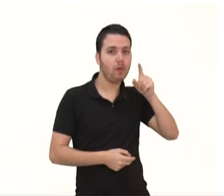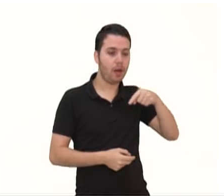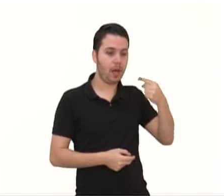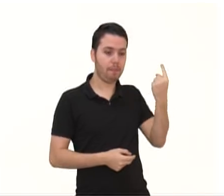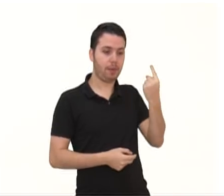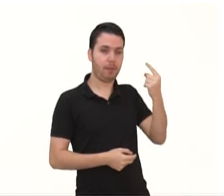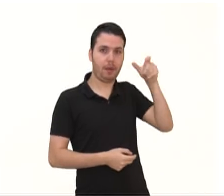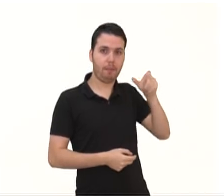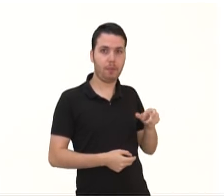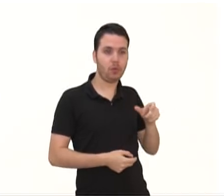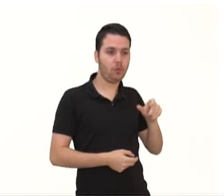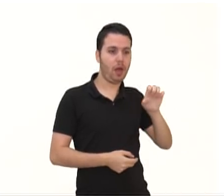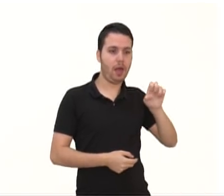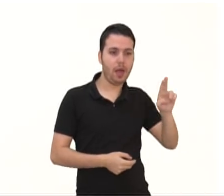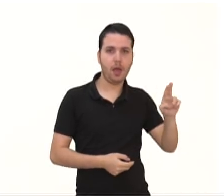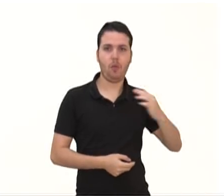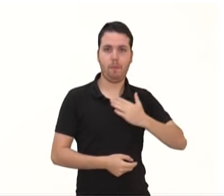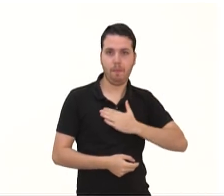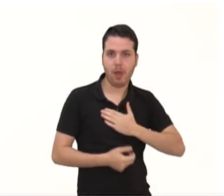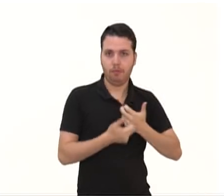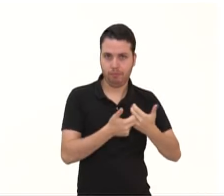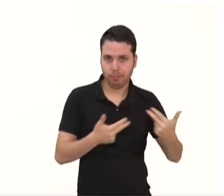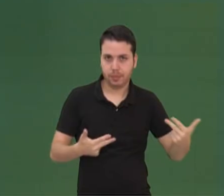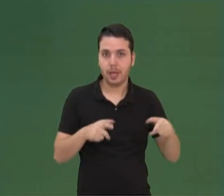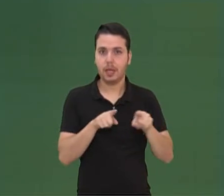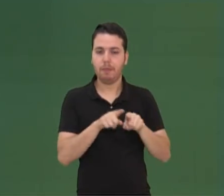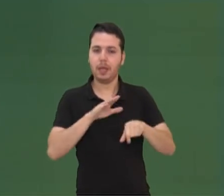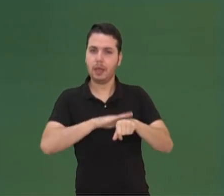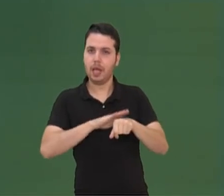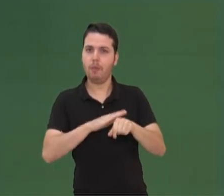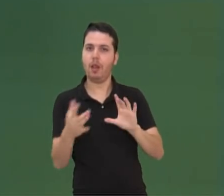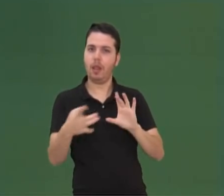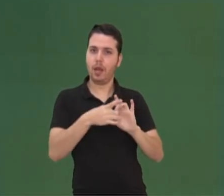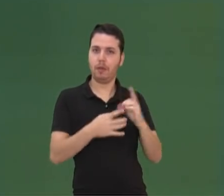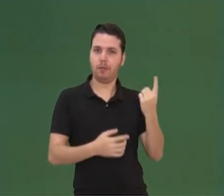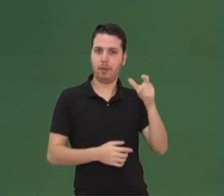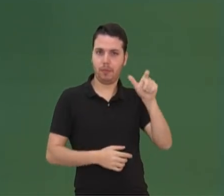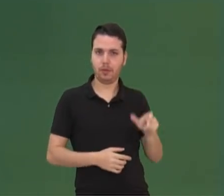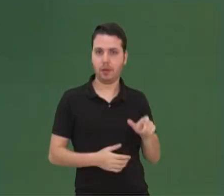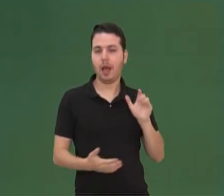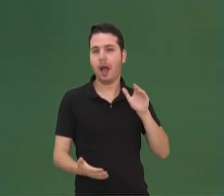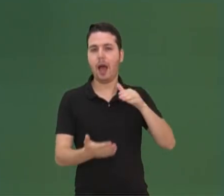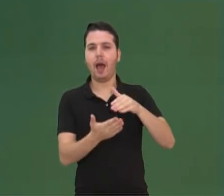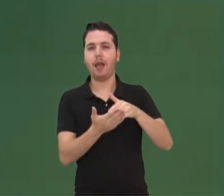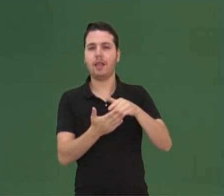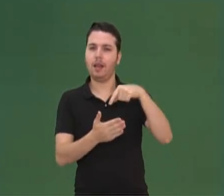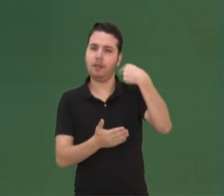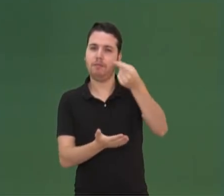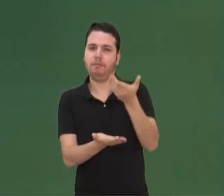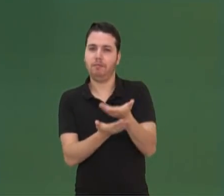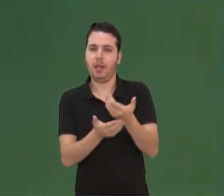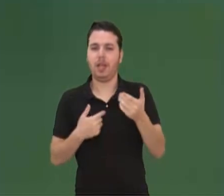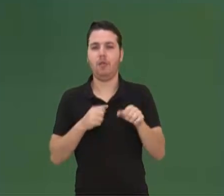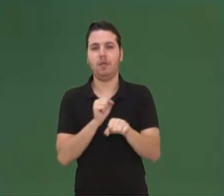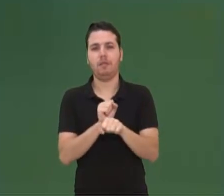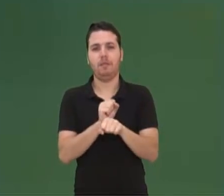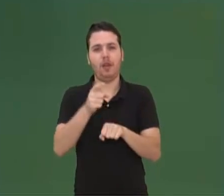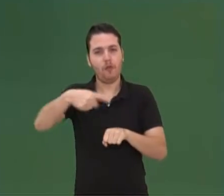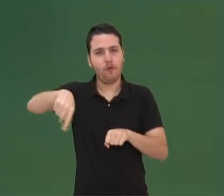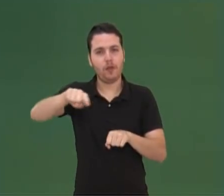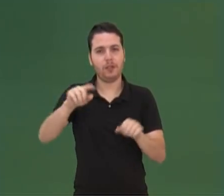de tempo e a narração em primeira pessoa. Ok, pessoal? Vamos até a próxima aula. Eu espero vocês.